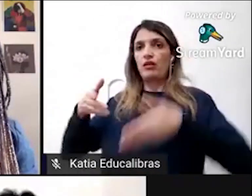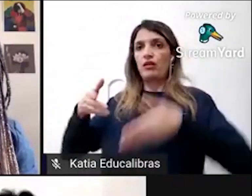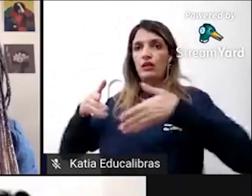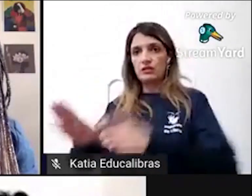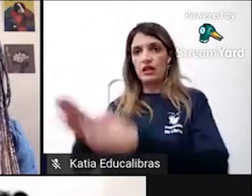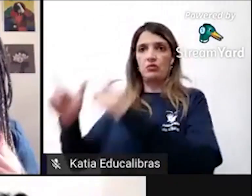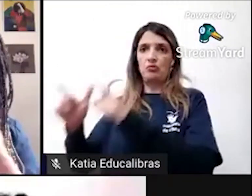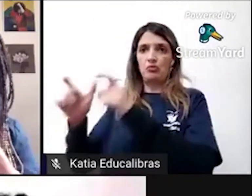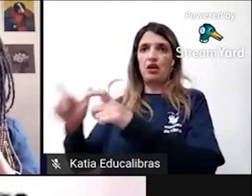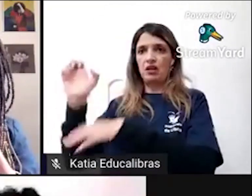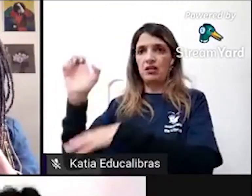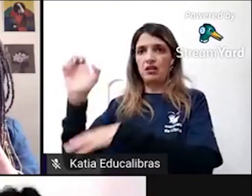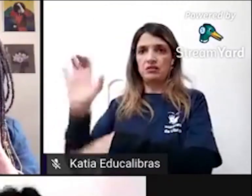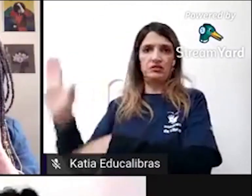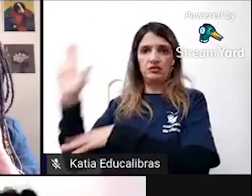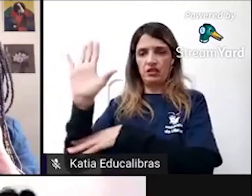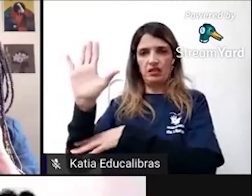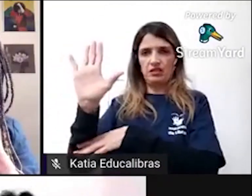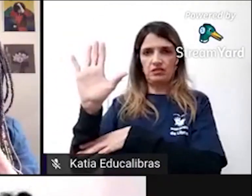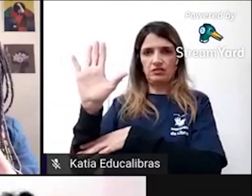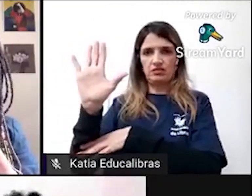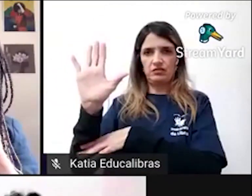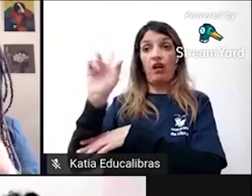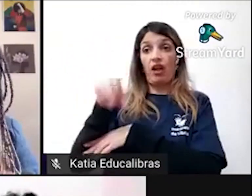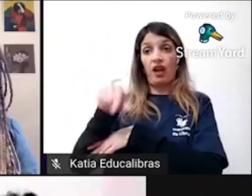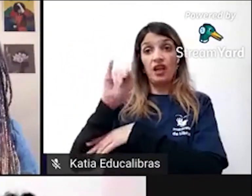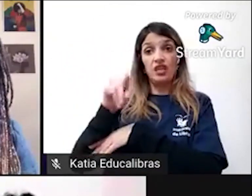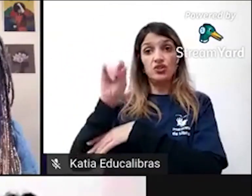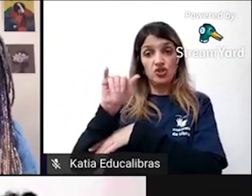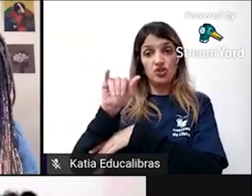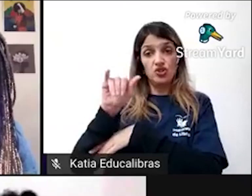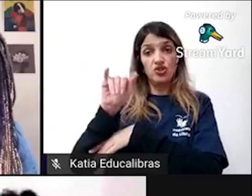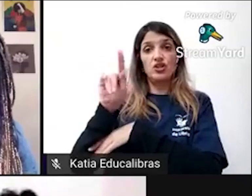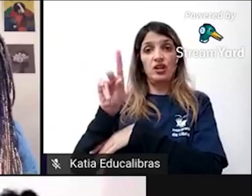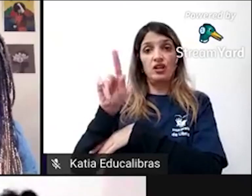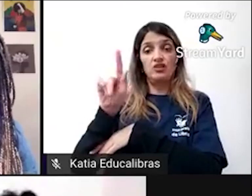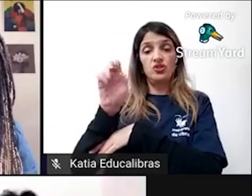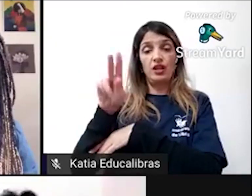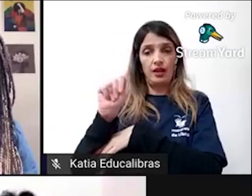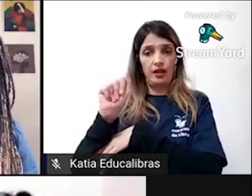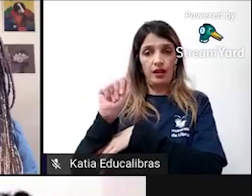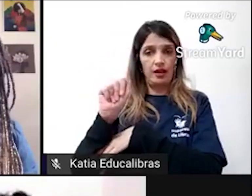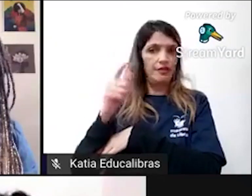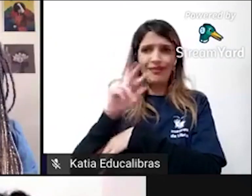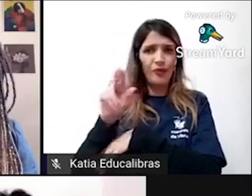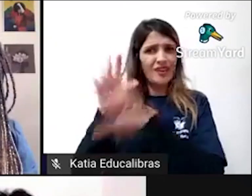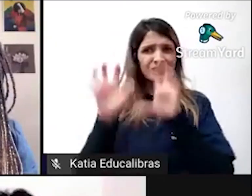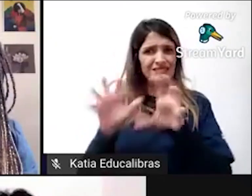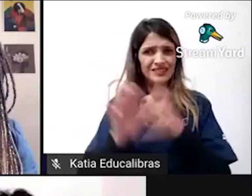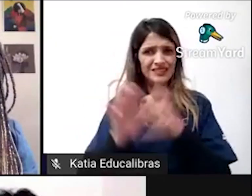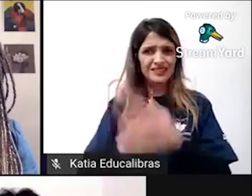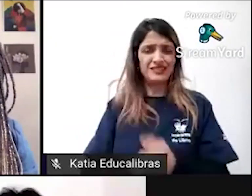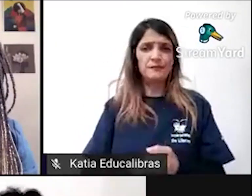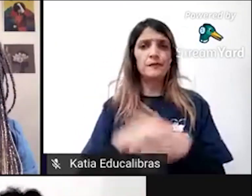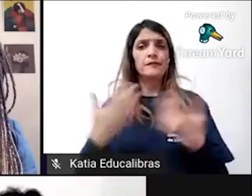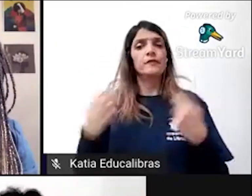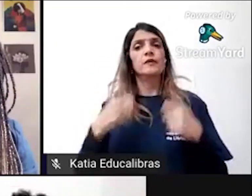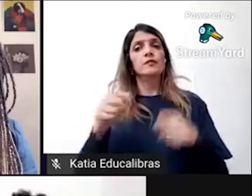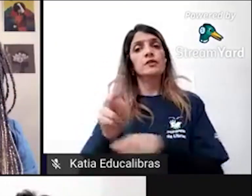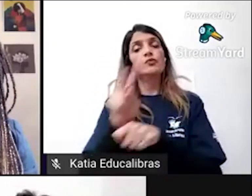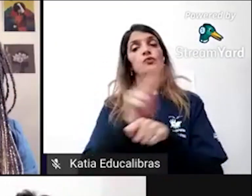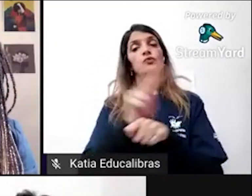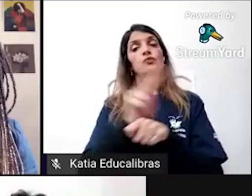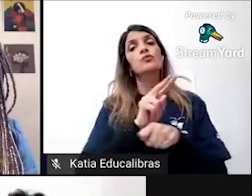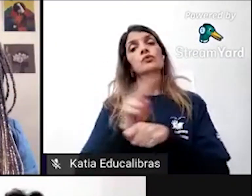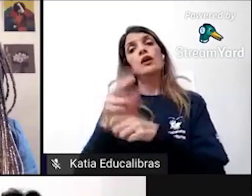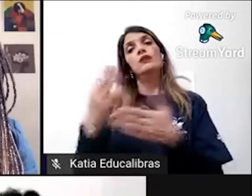lugar, naquele estado, e passa a ser um indígena. Isso não existe, como costumam fazer. Então, tem que ter alguns cuidados.